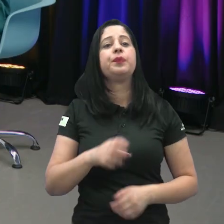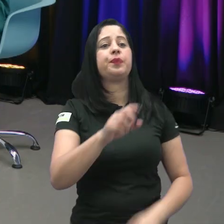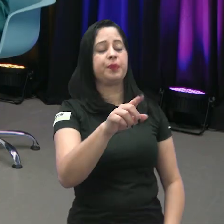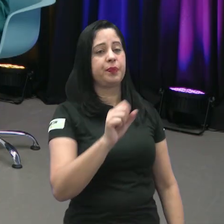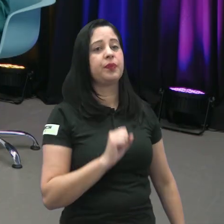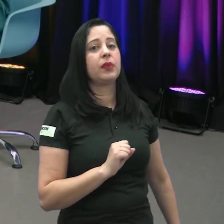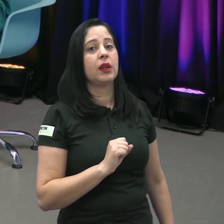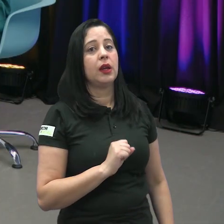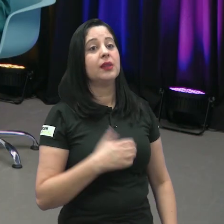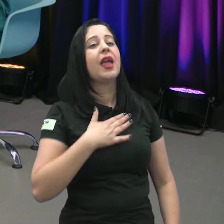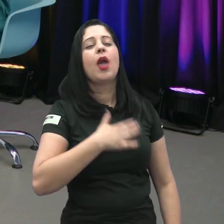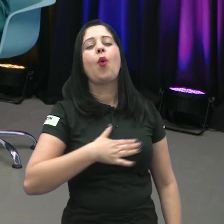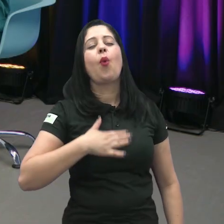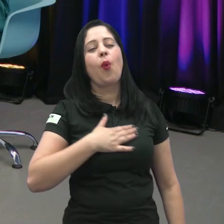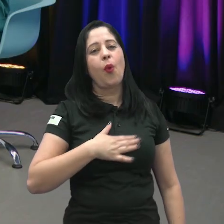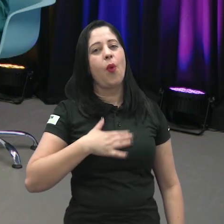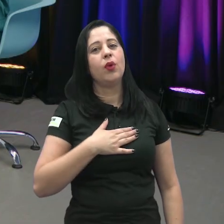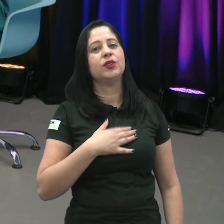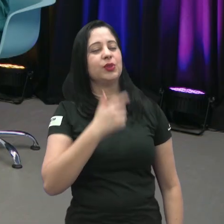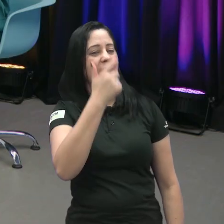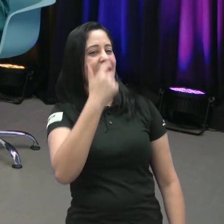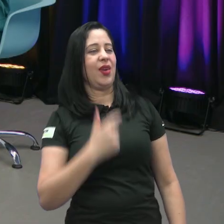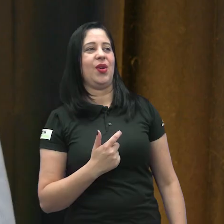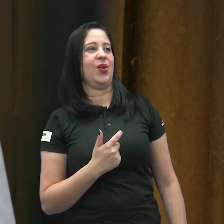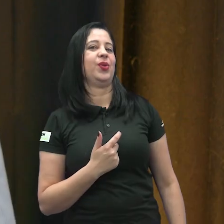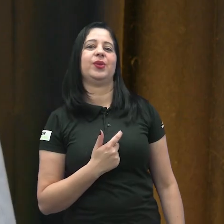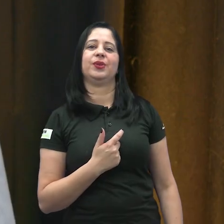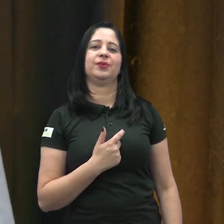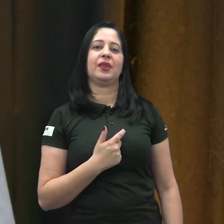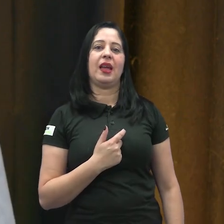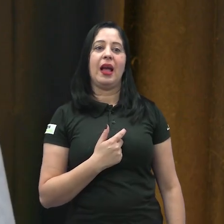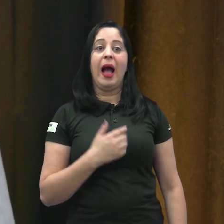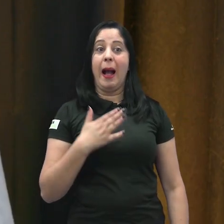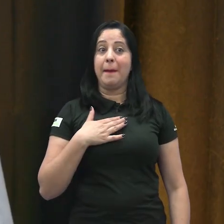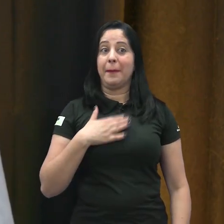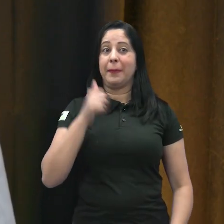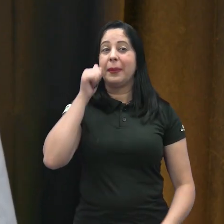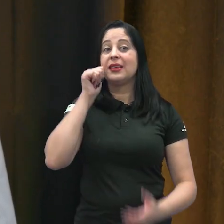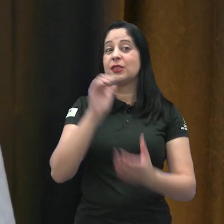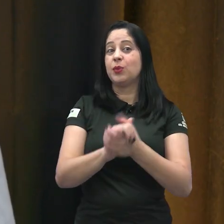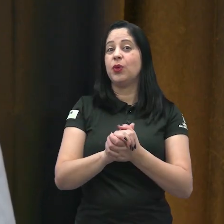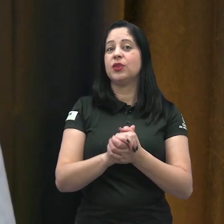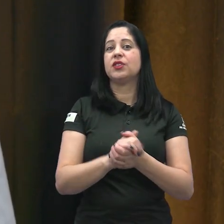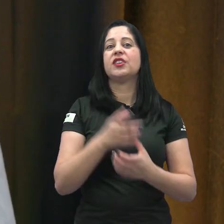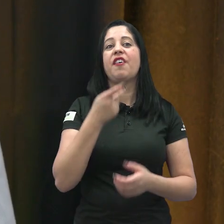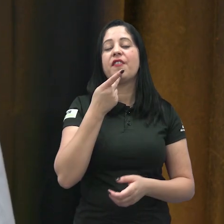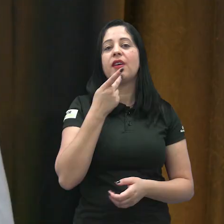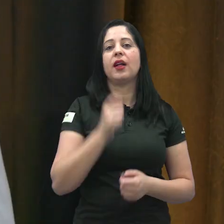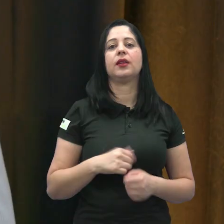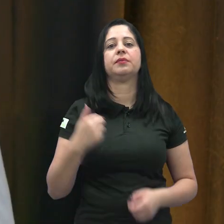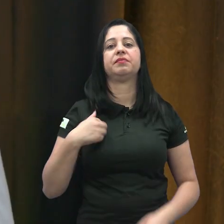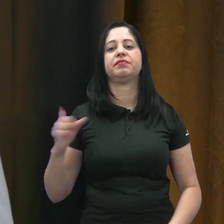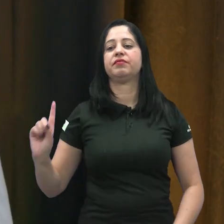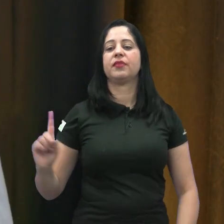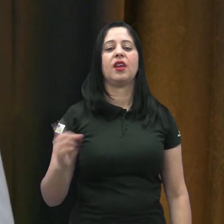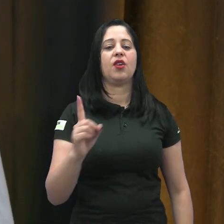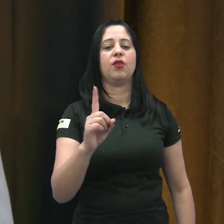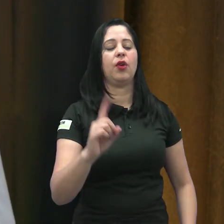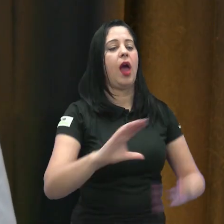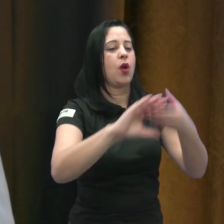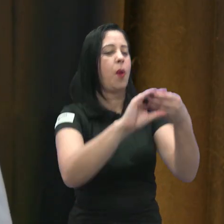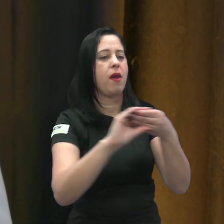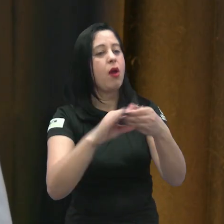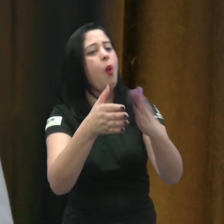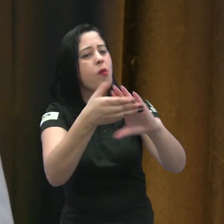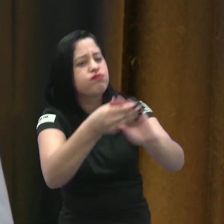para a população. Então, eu gosto muito, tá? Eu sou um cara que, até a minha esposa, ela fala assim, eu chego num lugar, eu